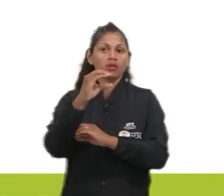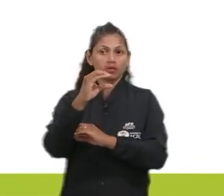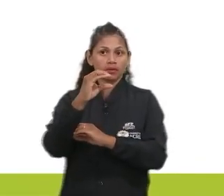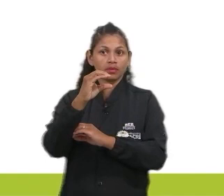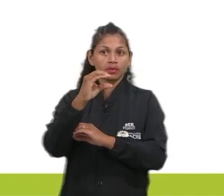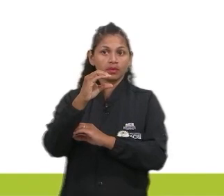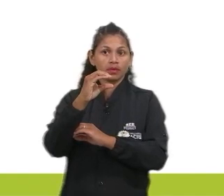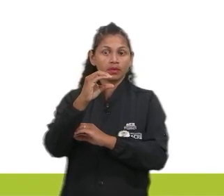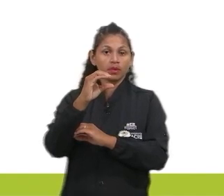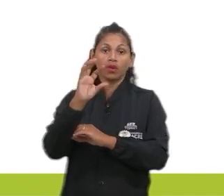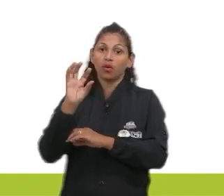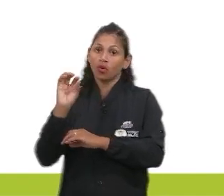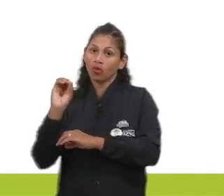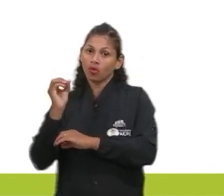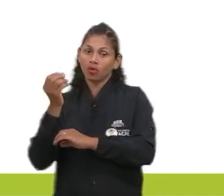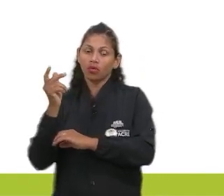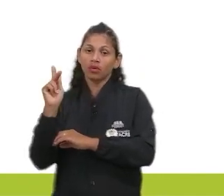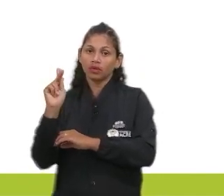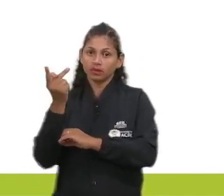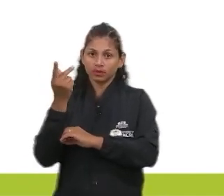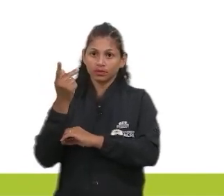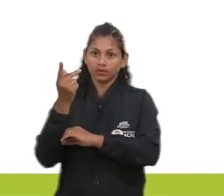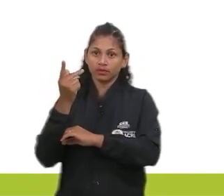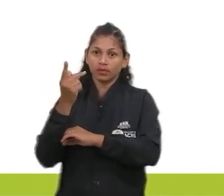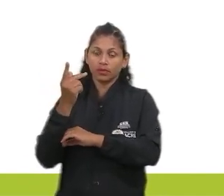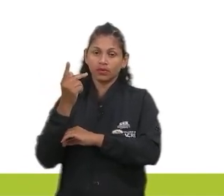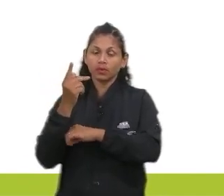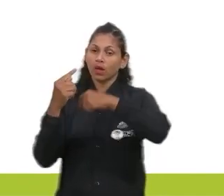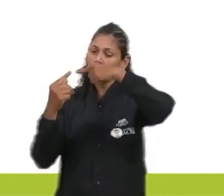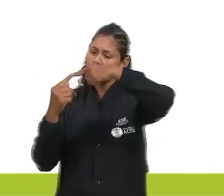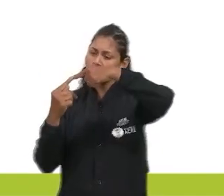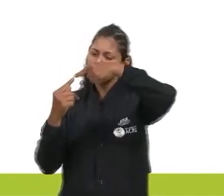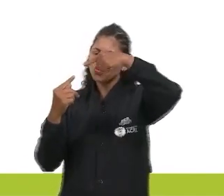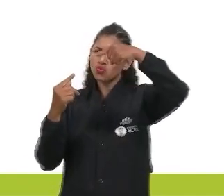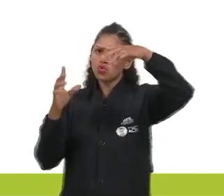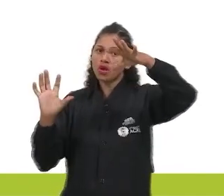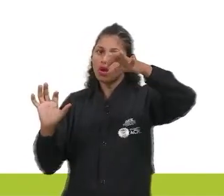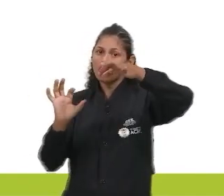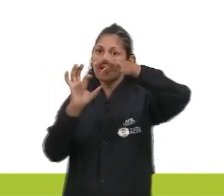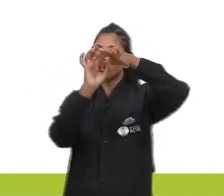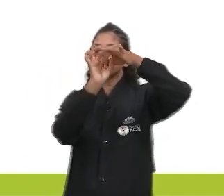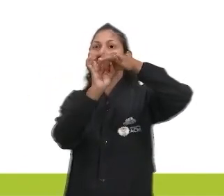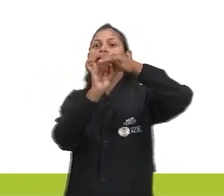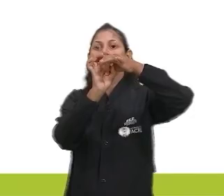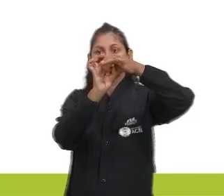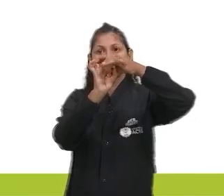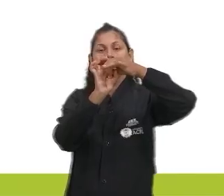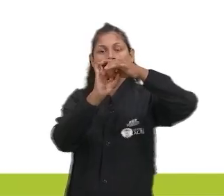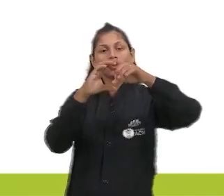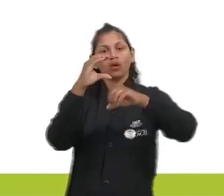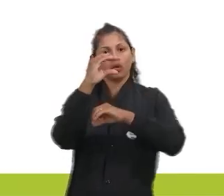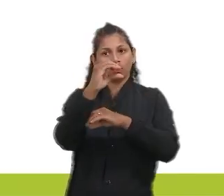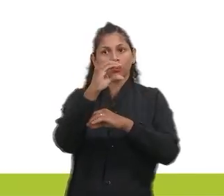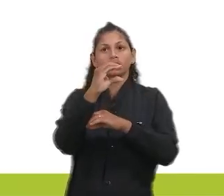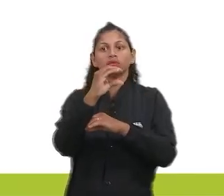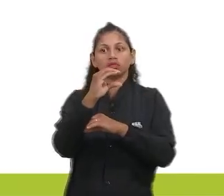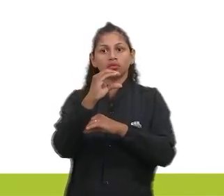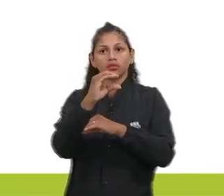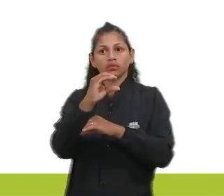hidroxila OH ligado ao carbono saturado. Esse carbono, ele só está fazendo